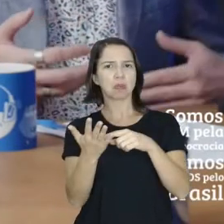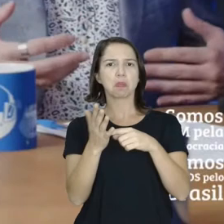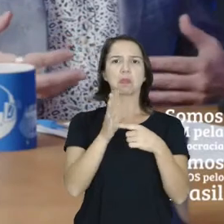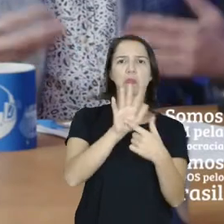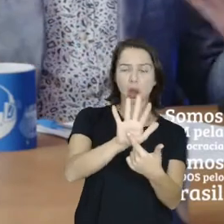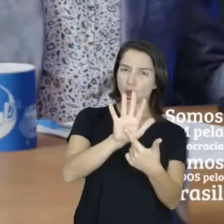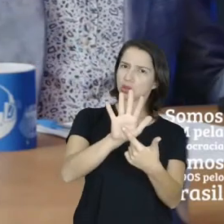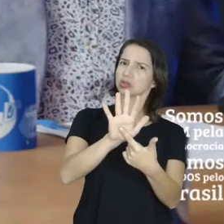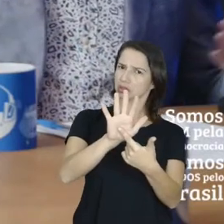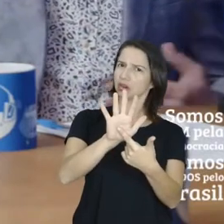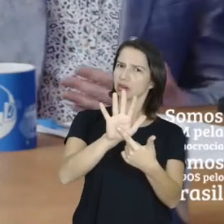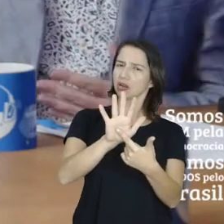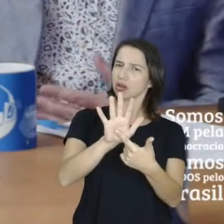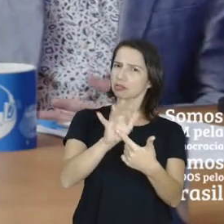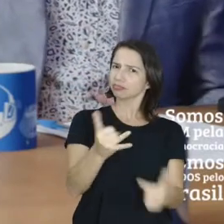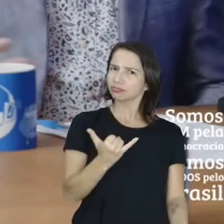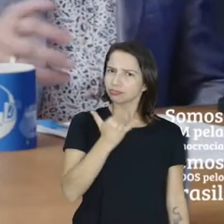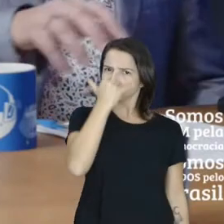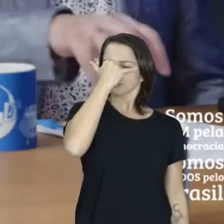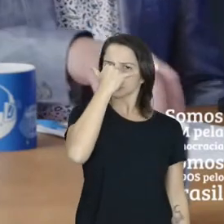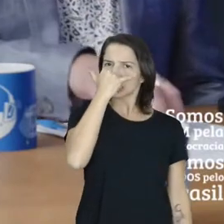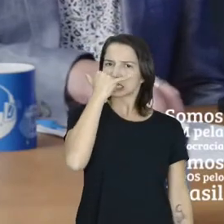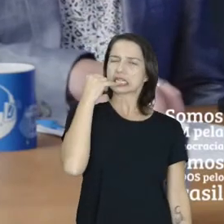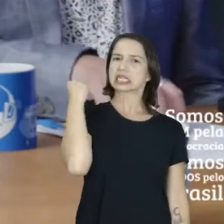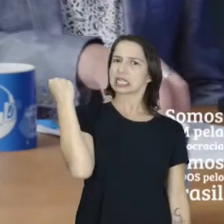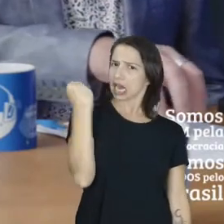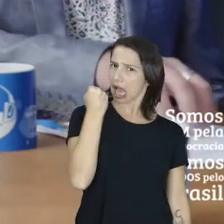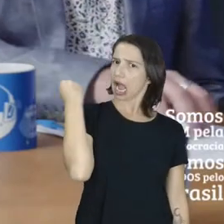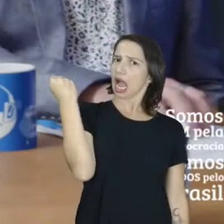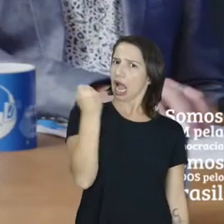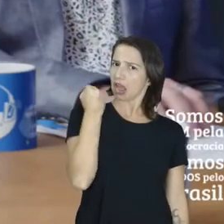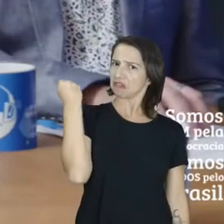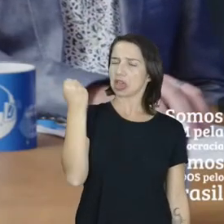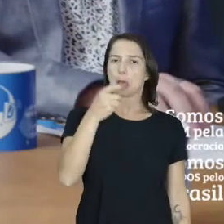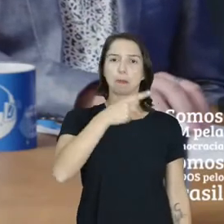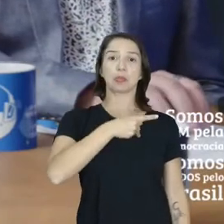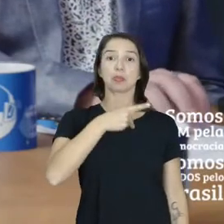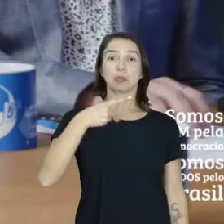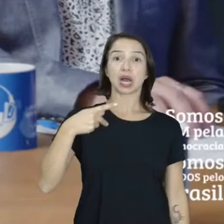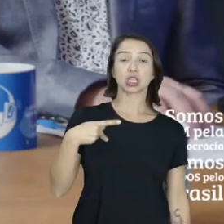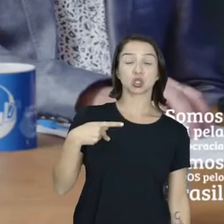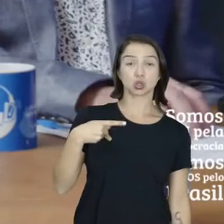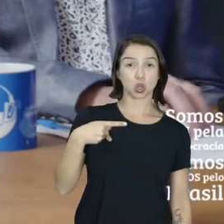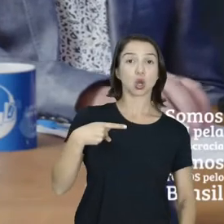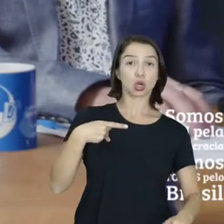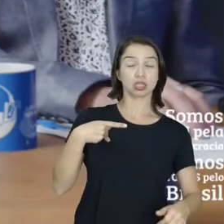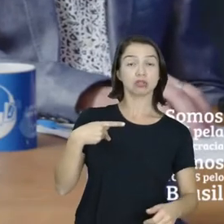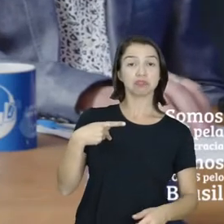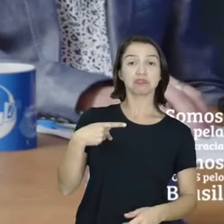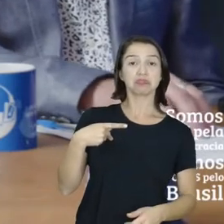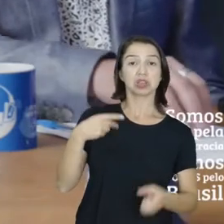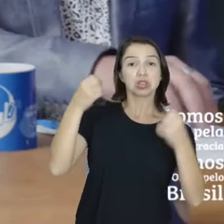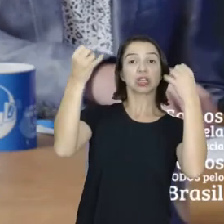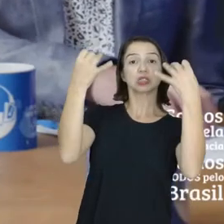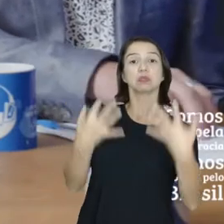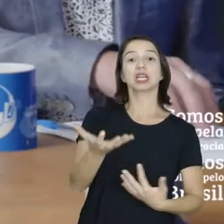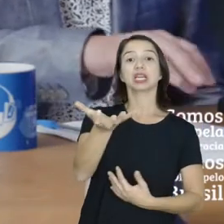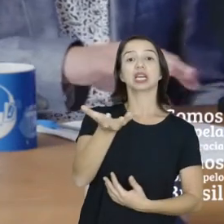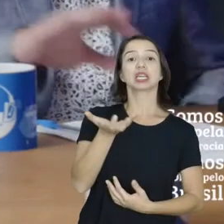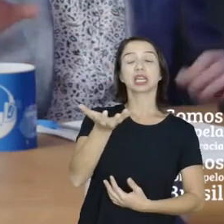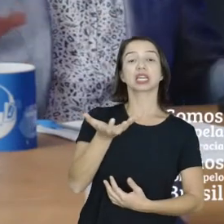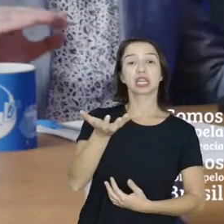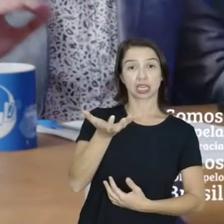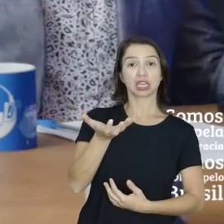alguns... Pastores, inclusive, dizem que querem educar ou sexualizar as crianças com